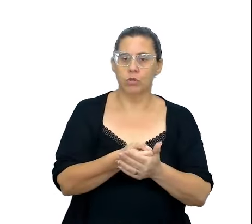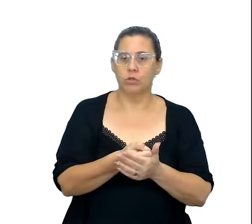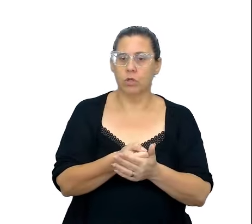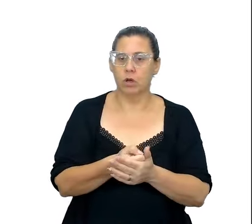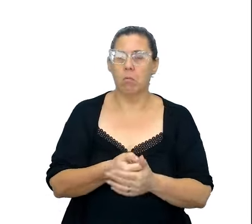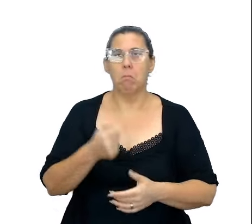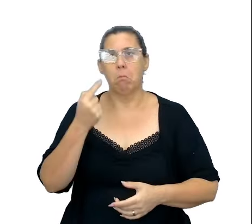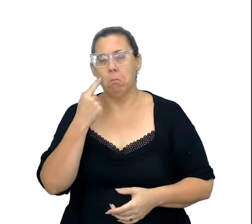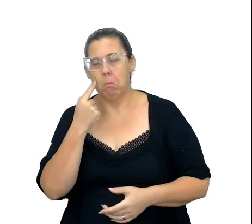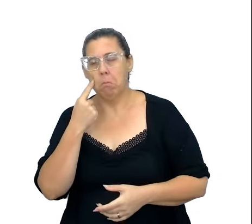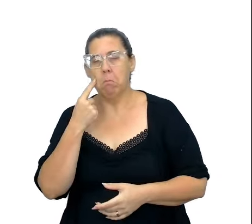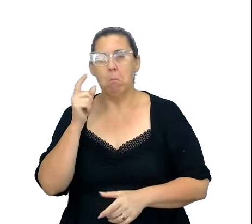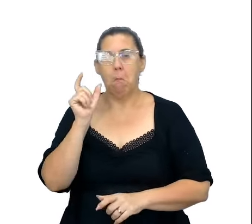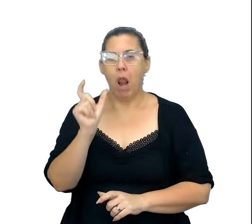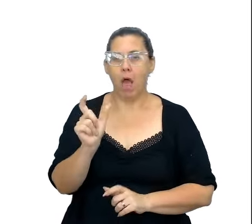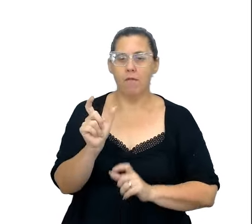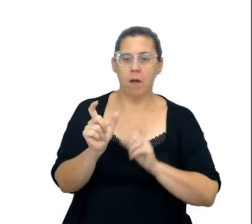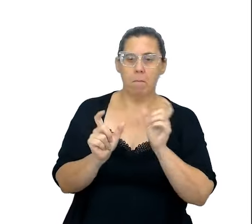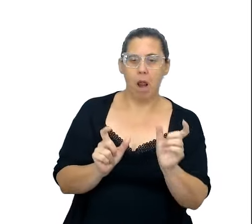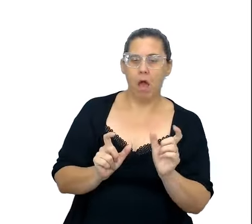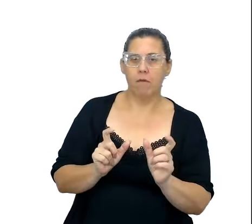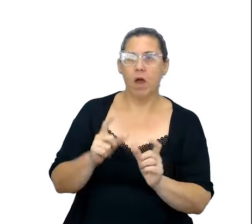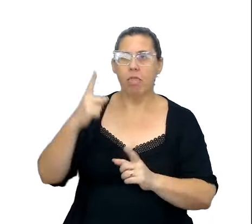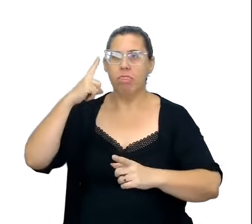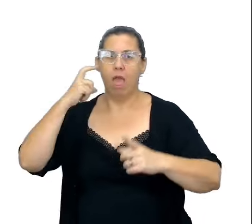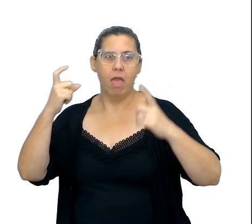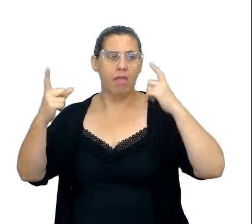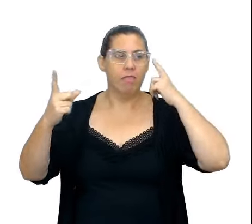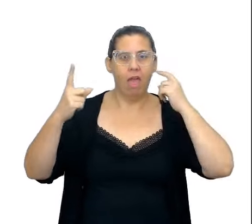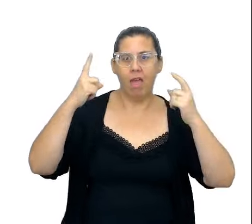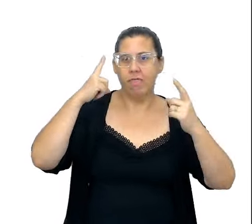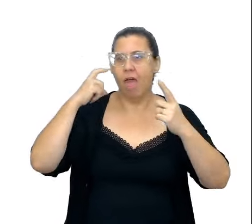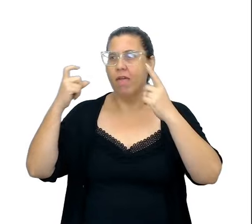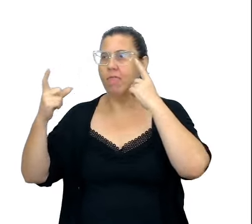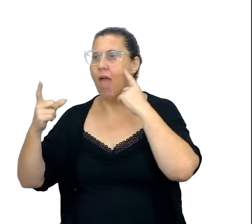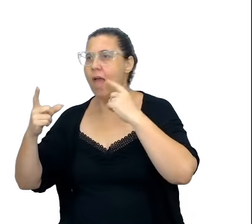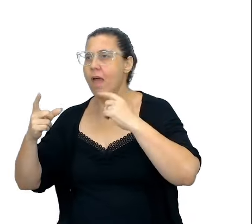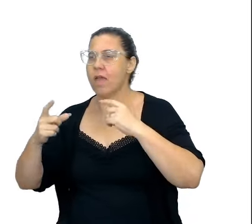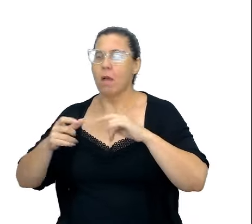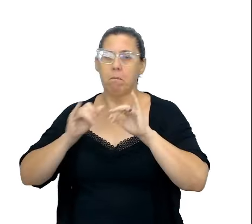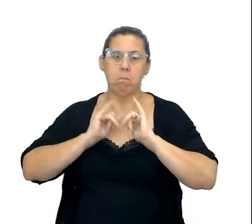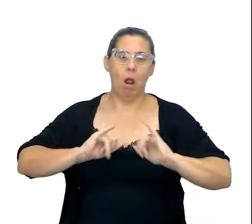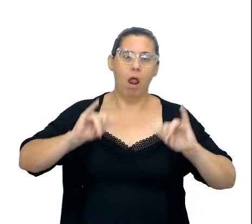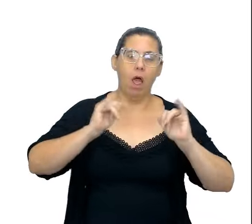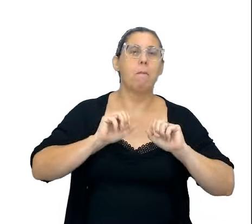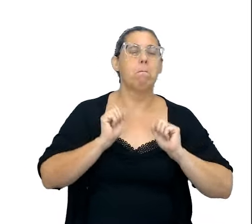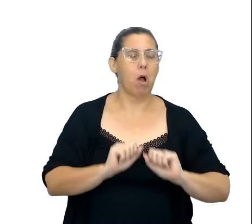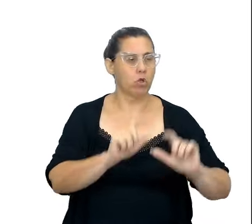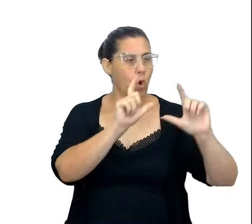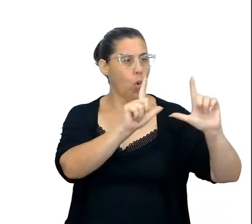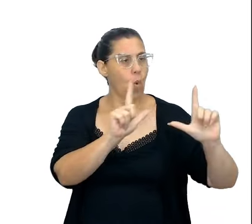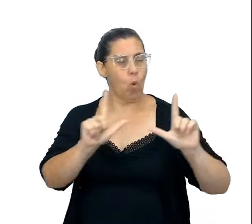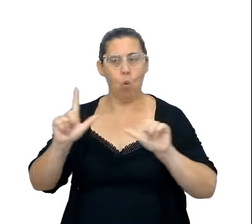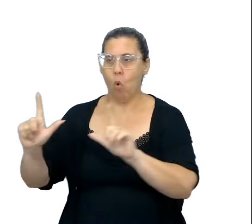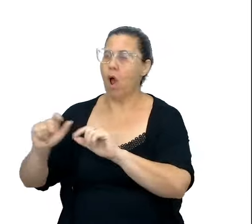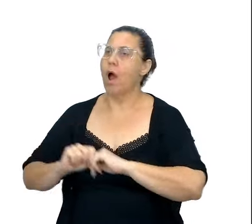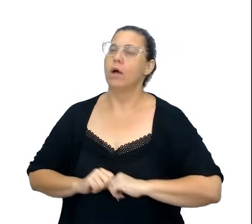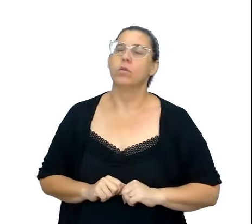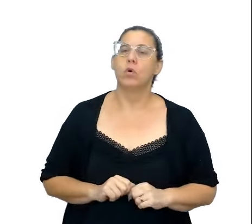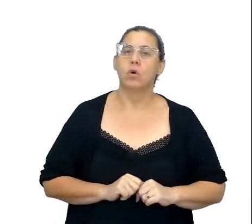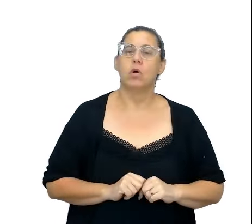aí como sugestão uma chuva de ideias, né, onde o estudante dá sugestões, pode ser colocado no quadro, pode ser colocado